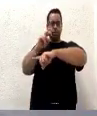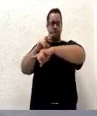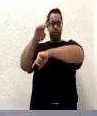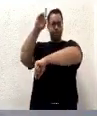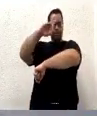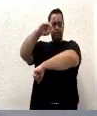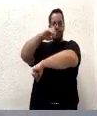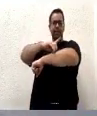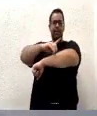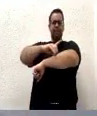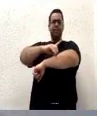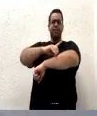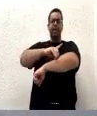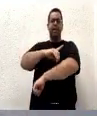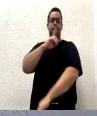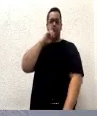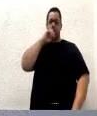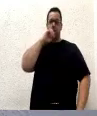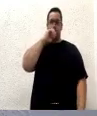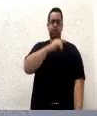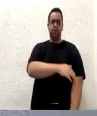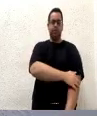identificar pelo isolamento viral.